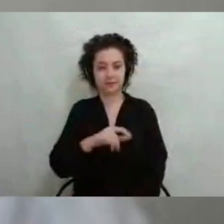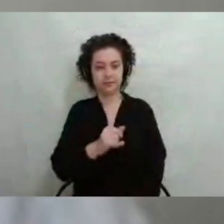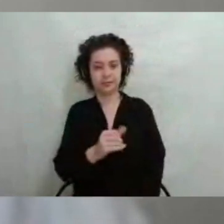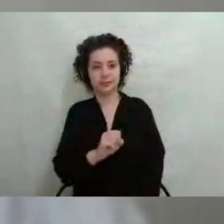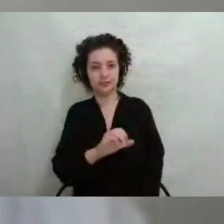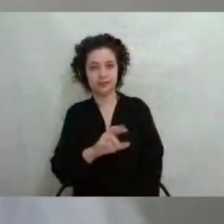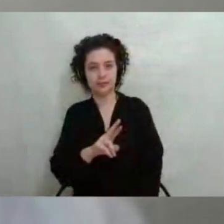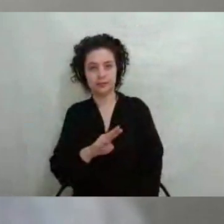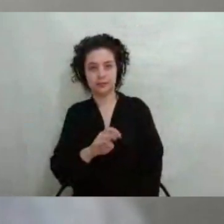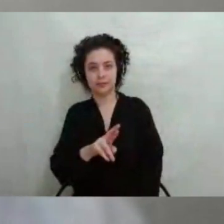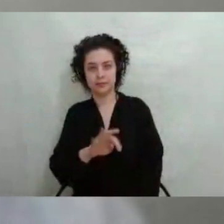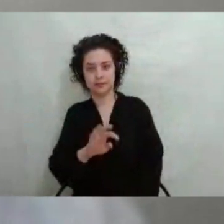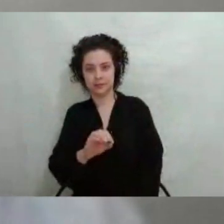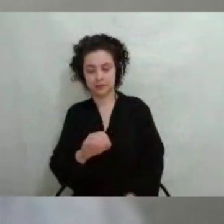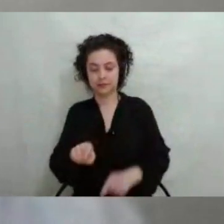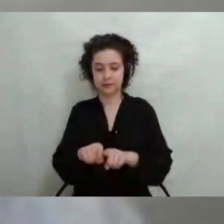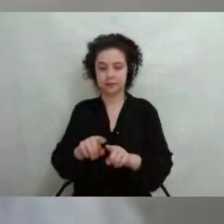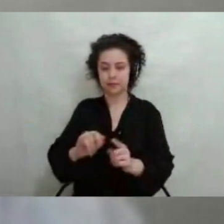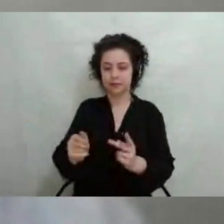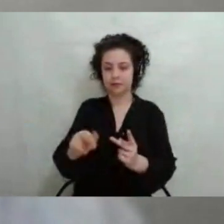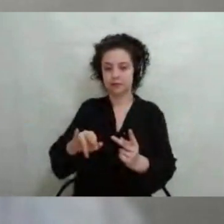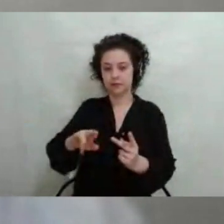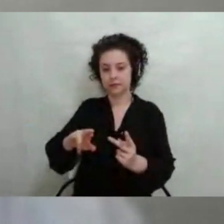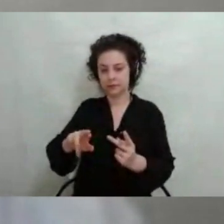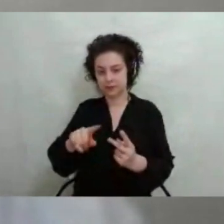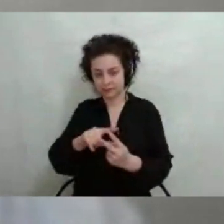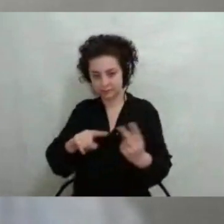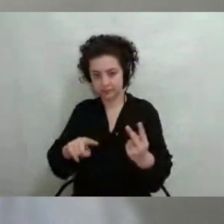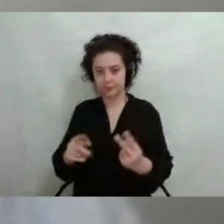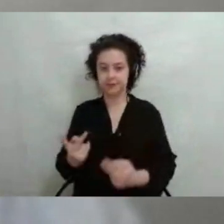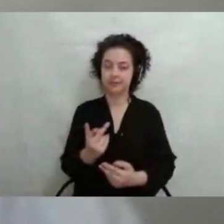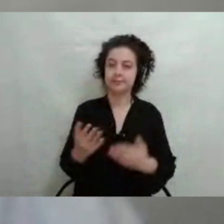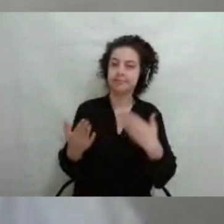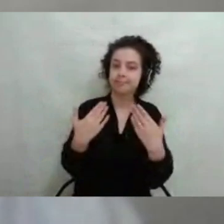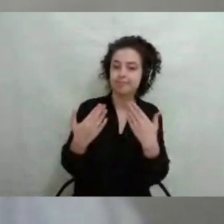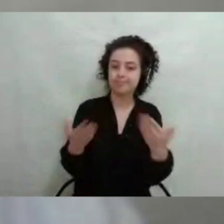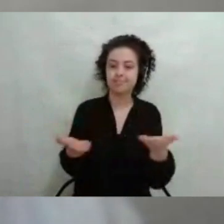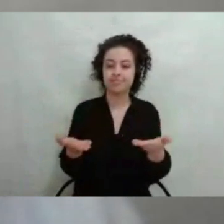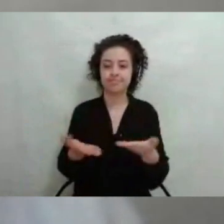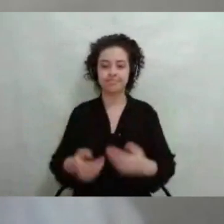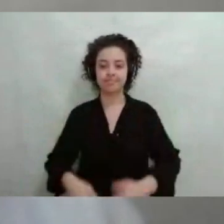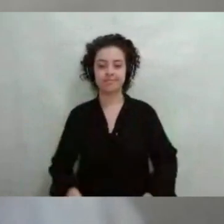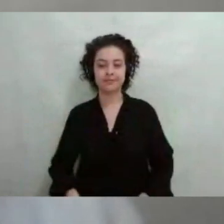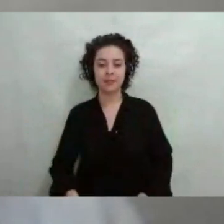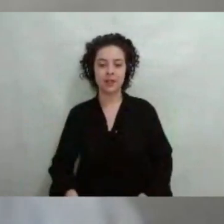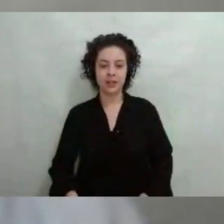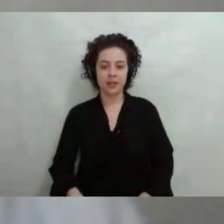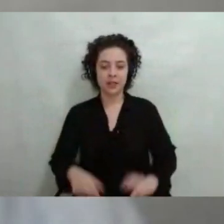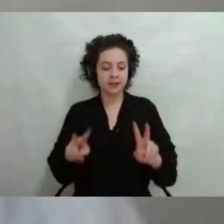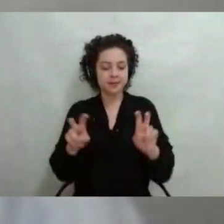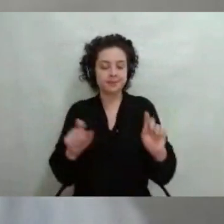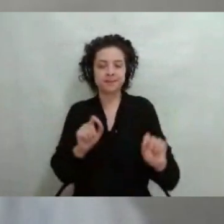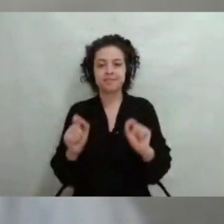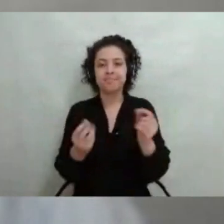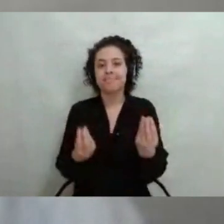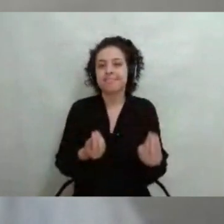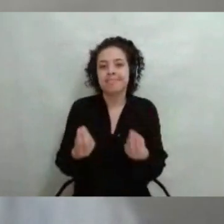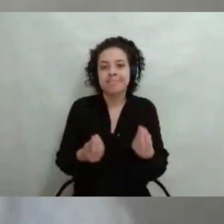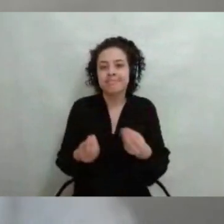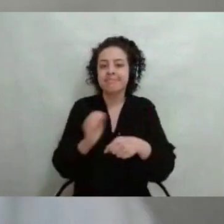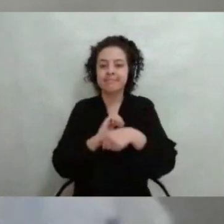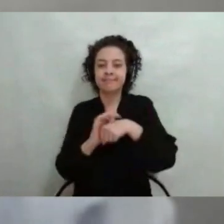Jair Nilson. Então, vamos conversar um pouquinho sobre a situação epidemiológica. Pode passar